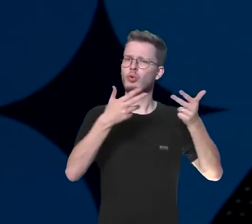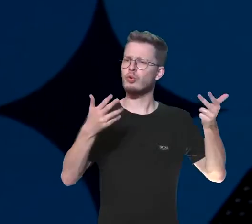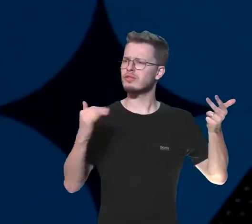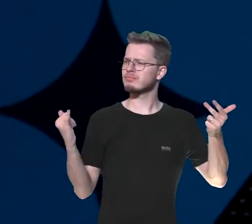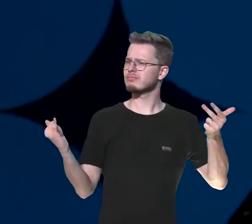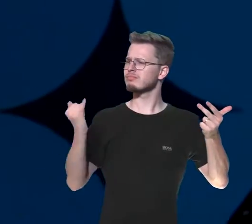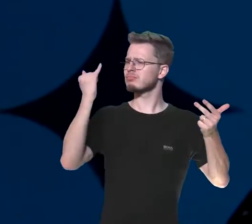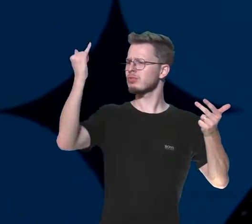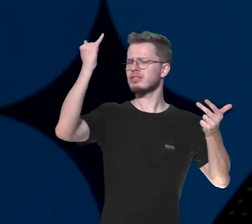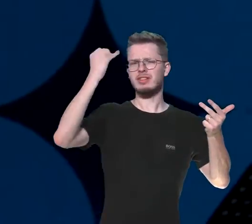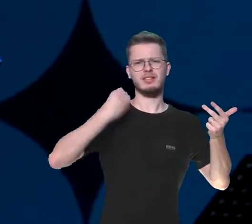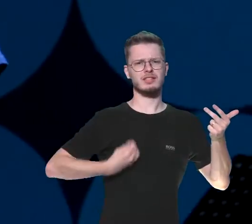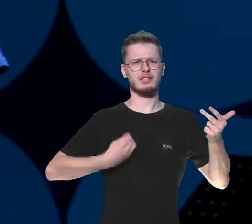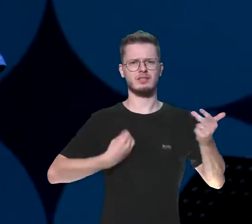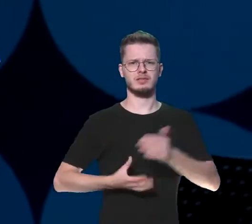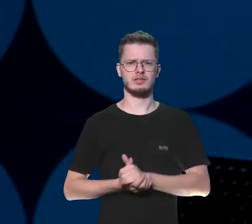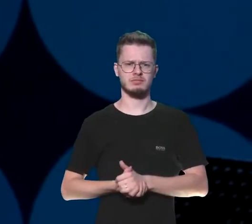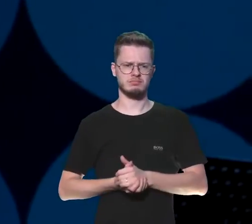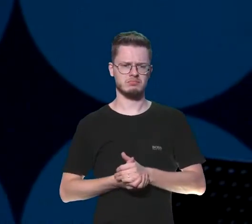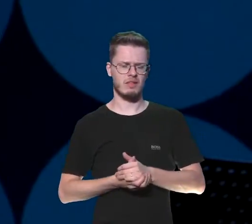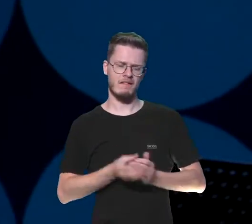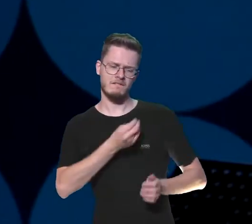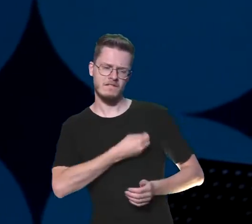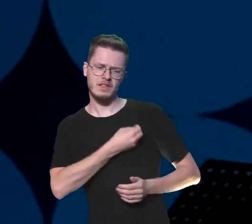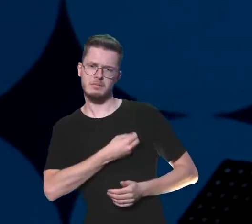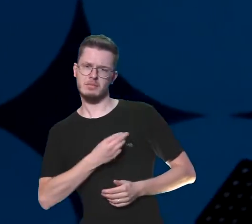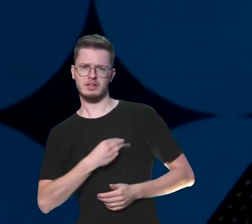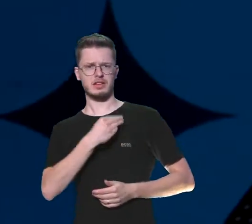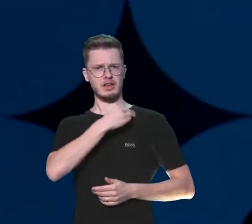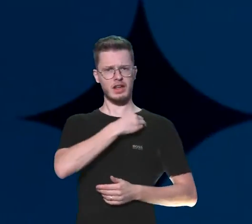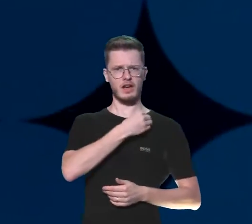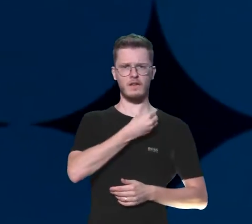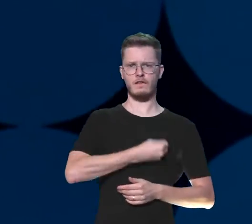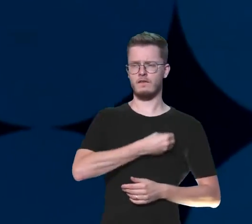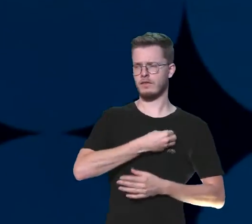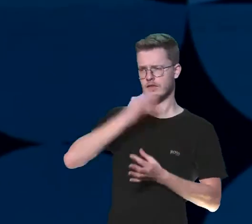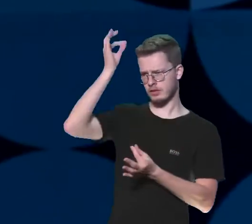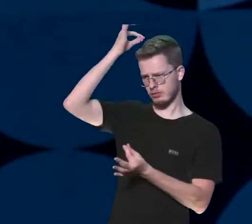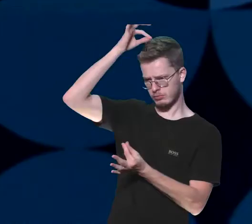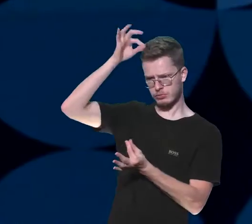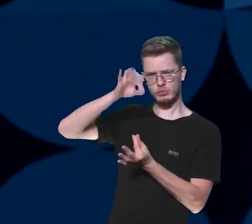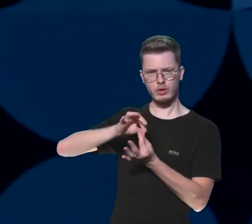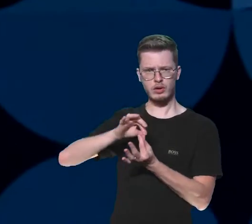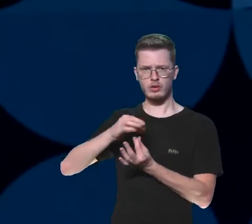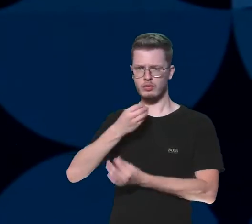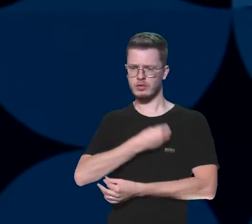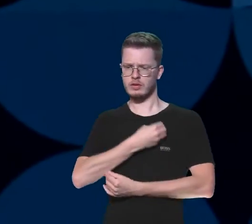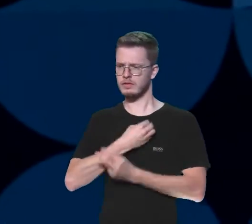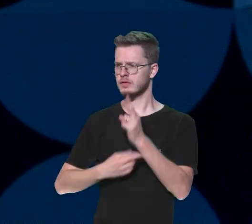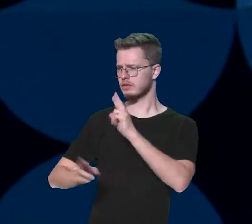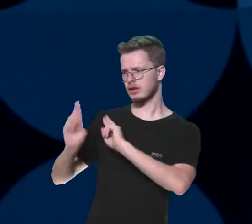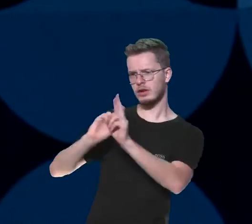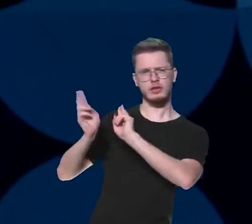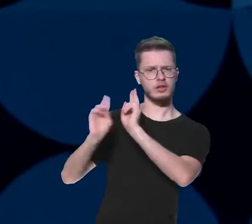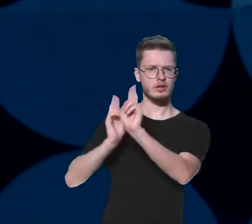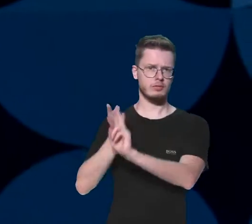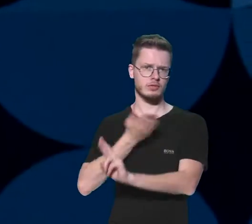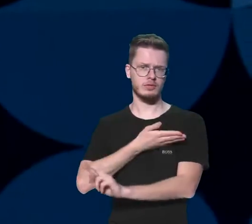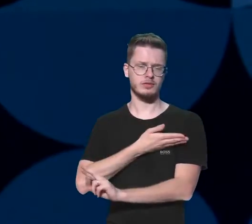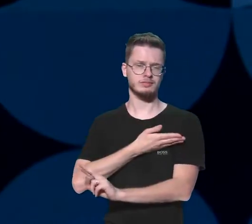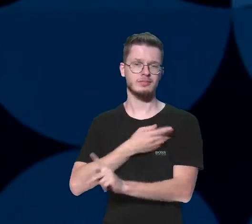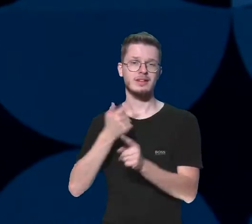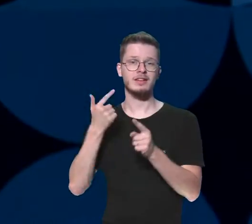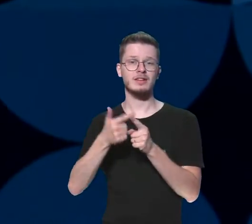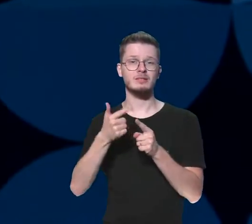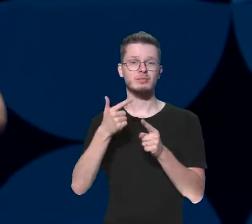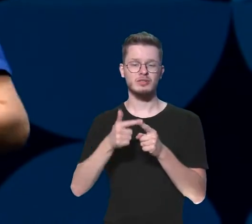de relacionamentos, amizades, porque nutriram sentimentos que aos olhos de Deus não deveriam estar ali. É